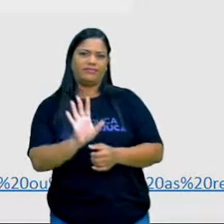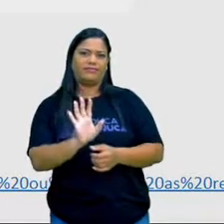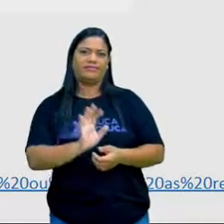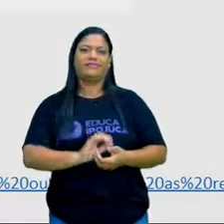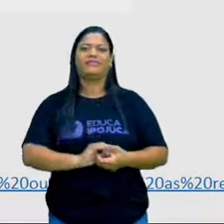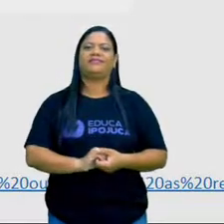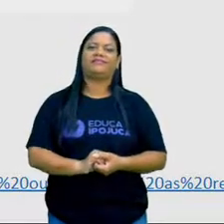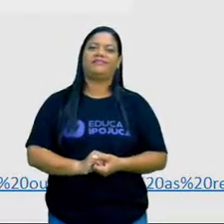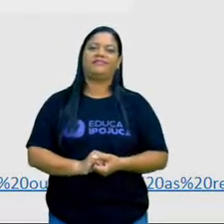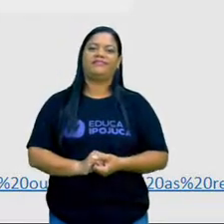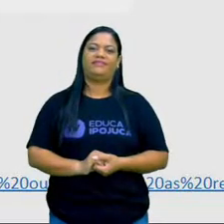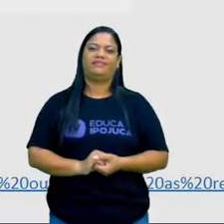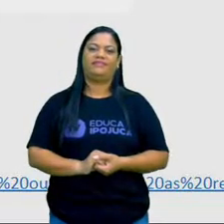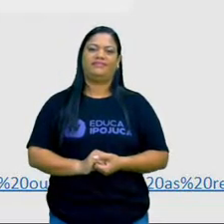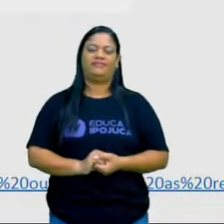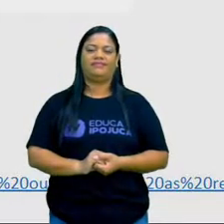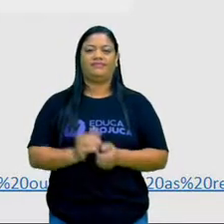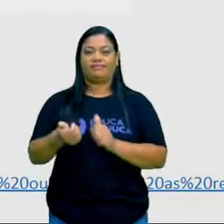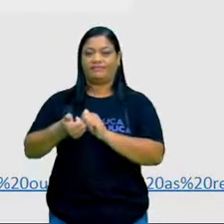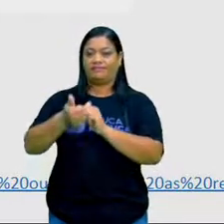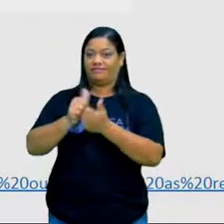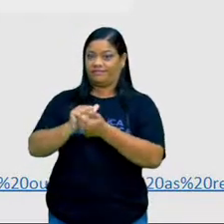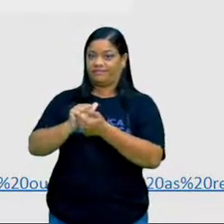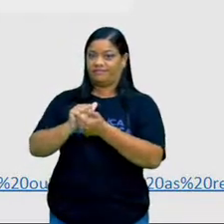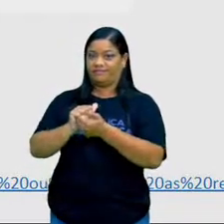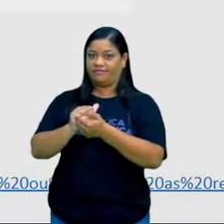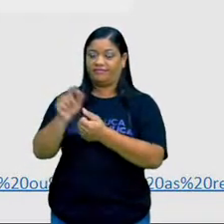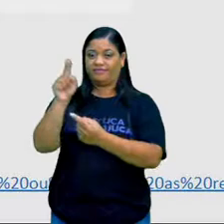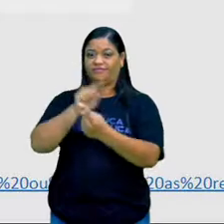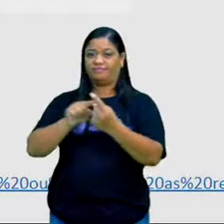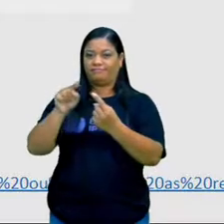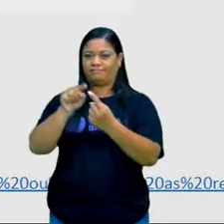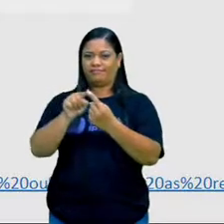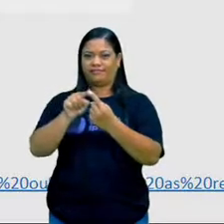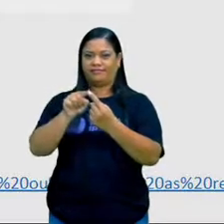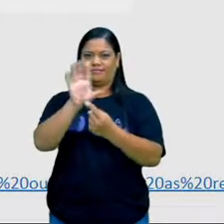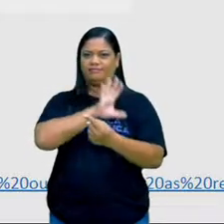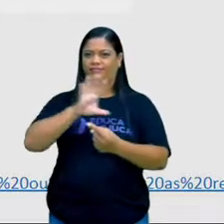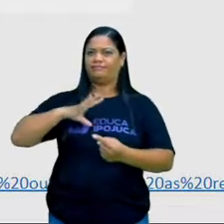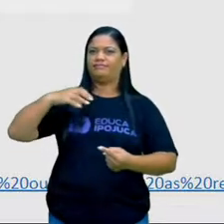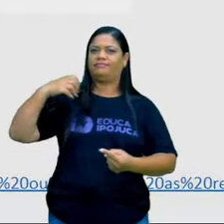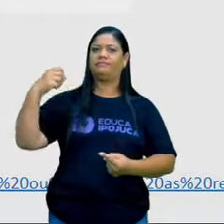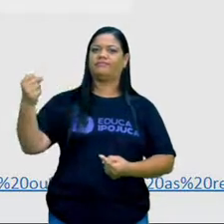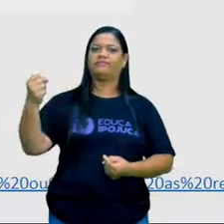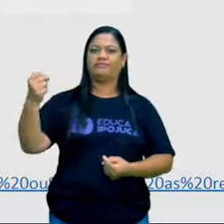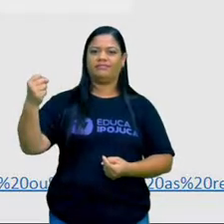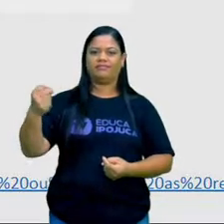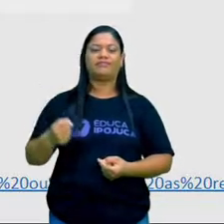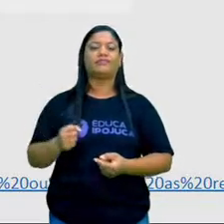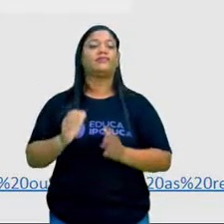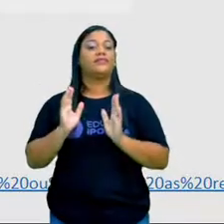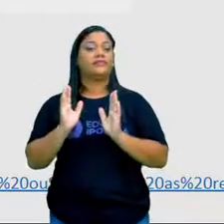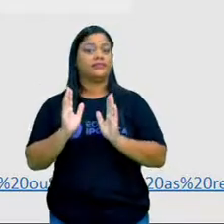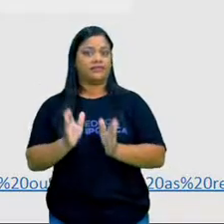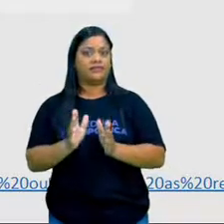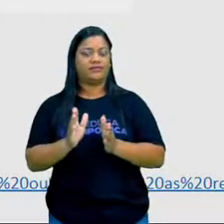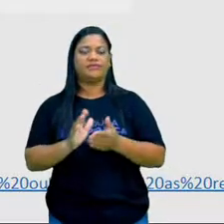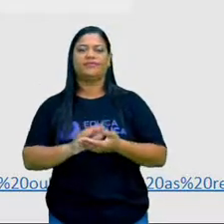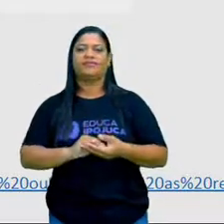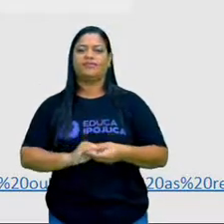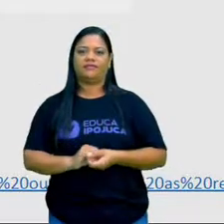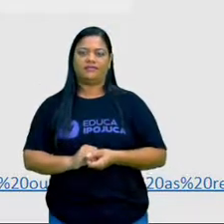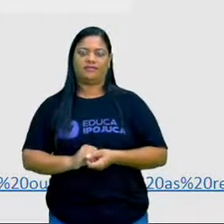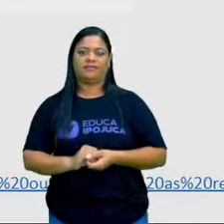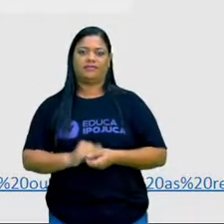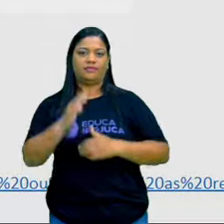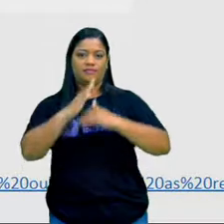divertir. Enquanto o esporte, o principal objetivo é vencer, é ganhar. Já que são voltados para o